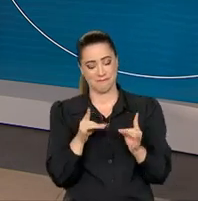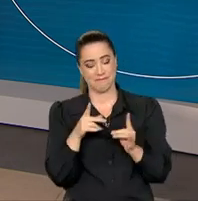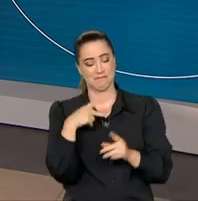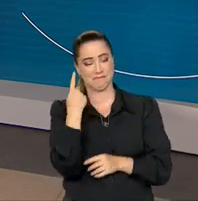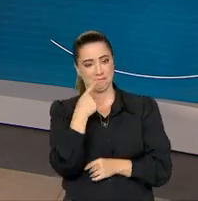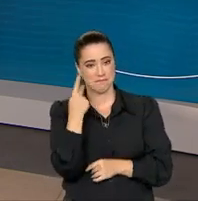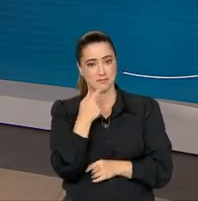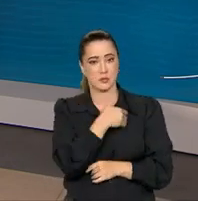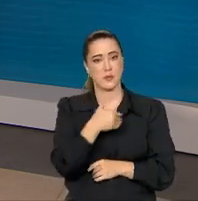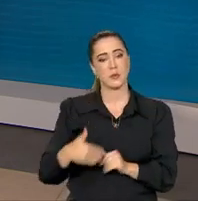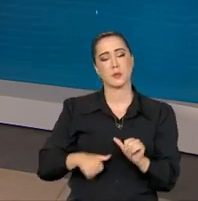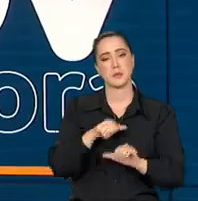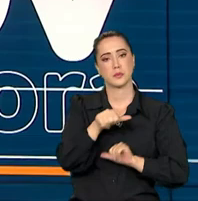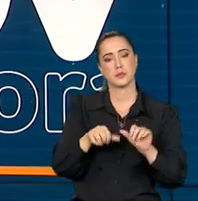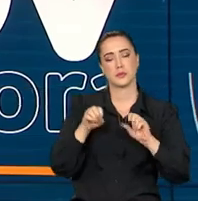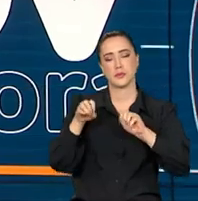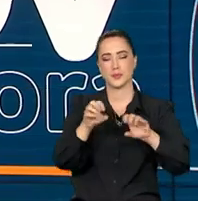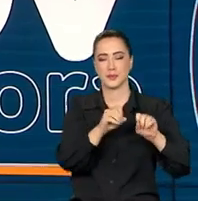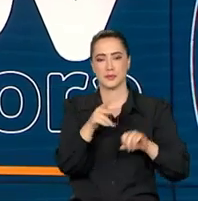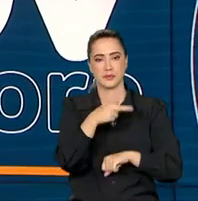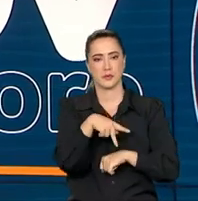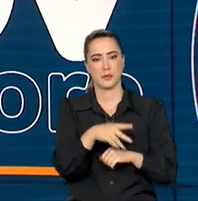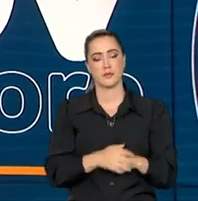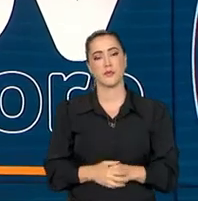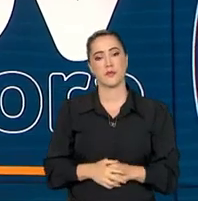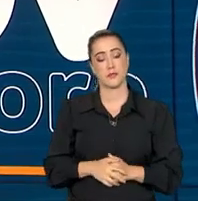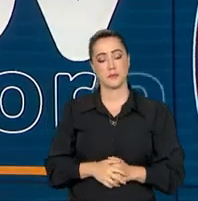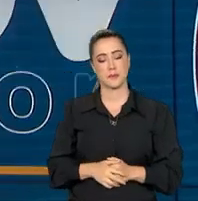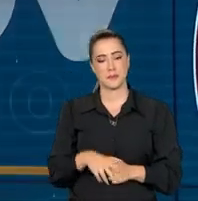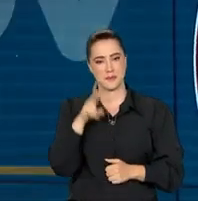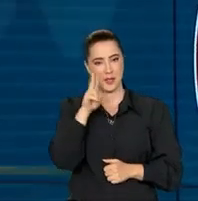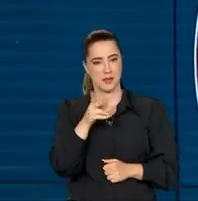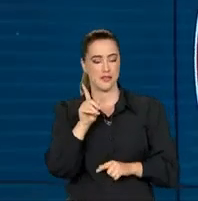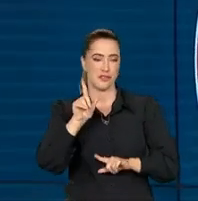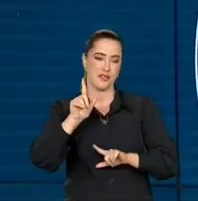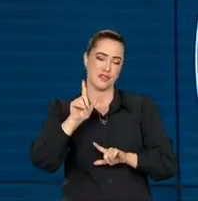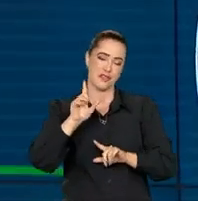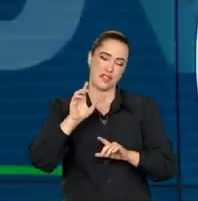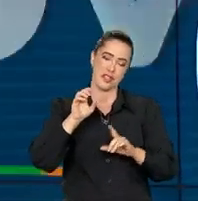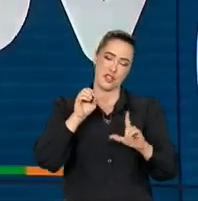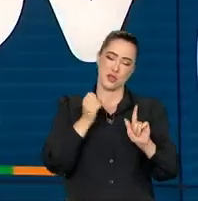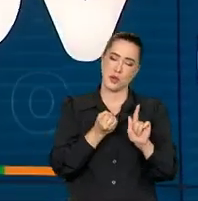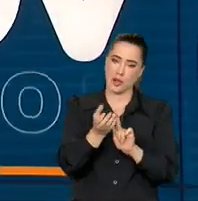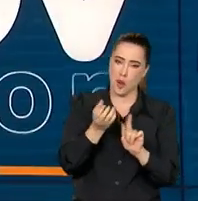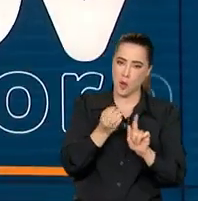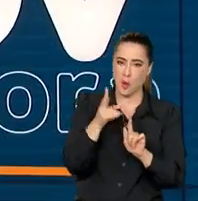o futuro da educação no país. Continue agora com a programação do Canal Gov e